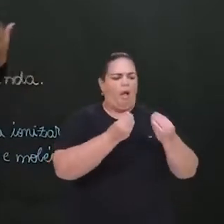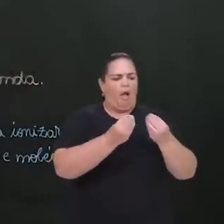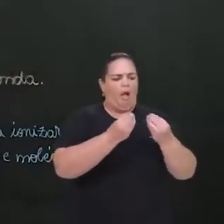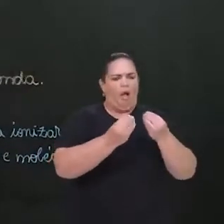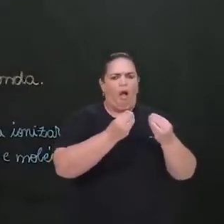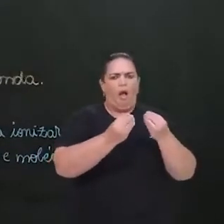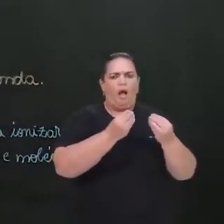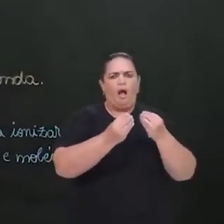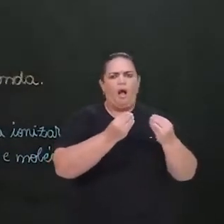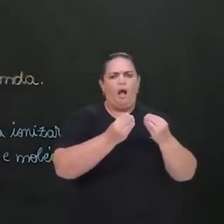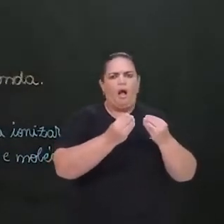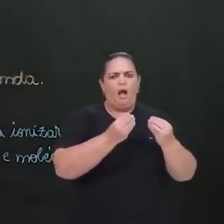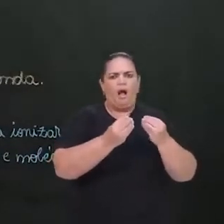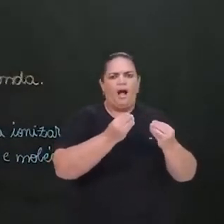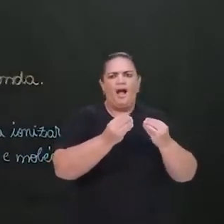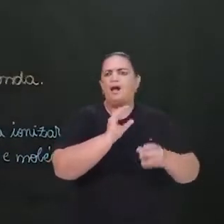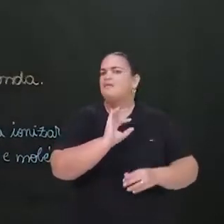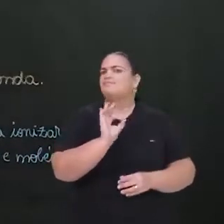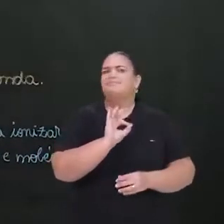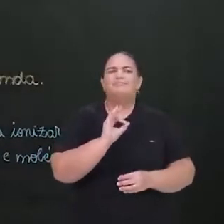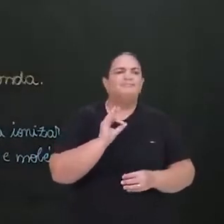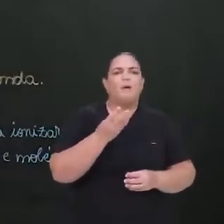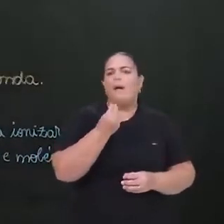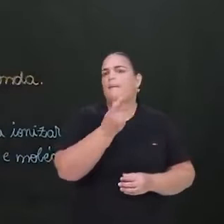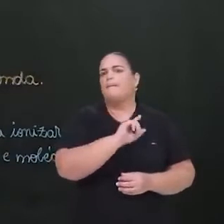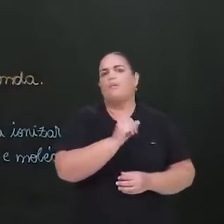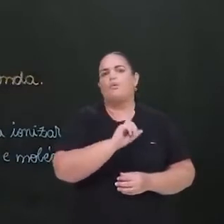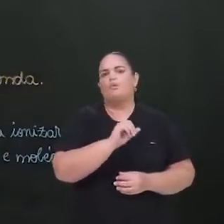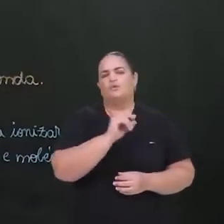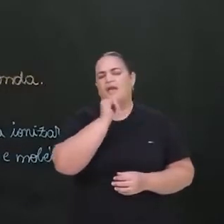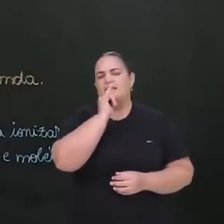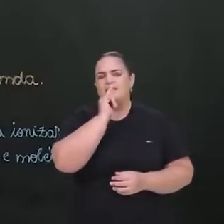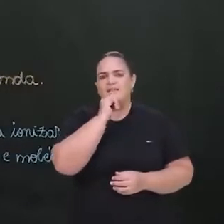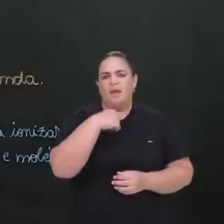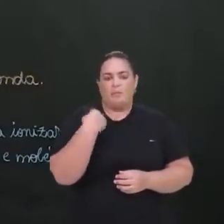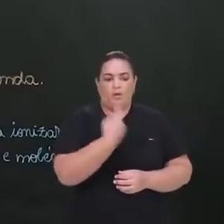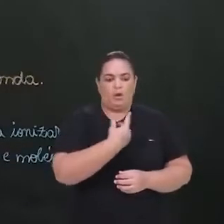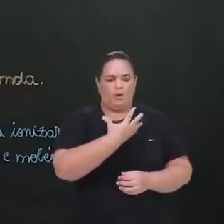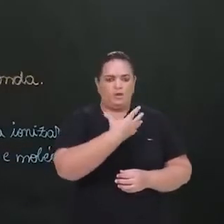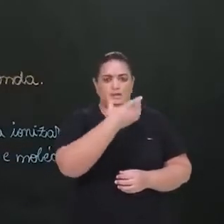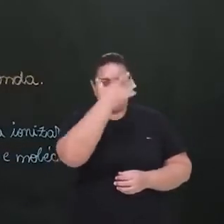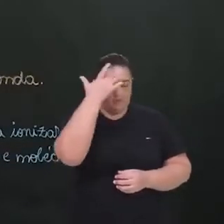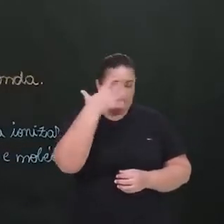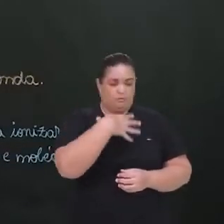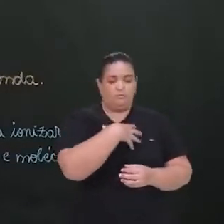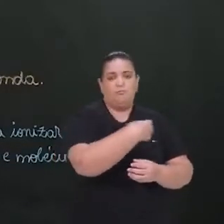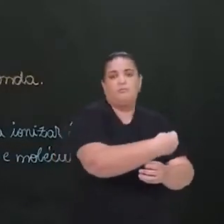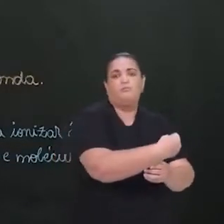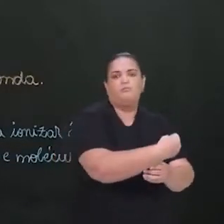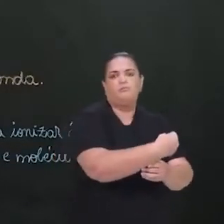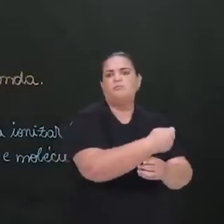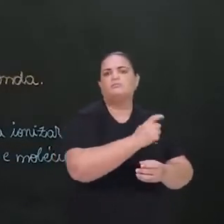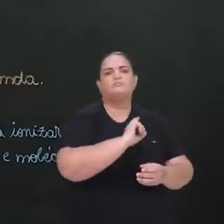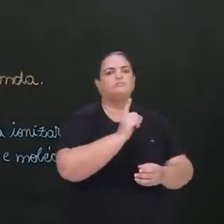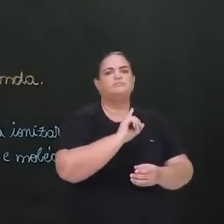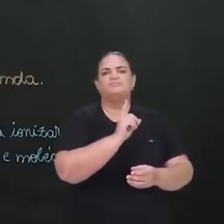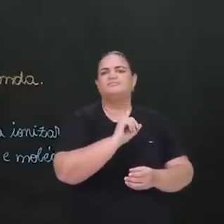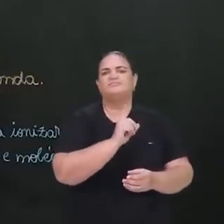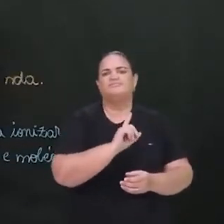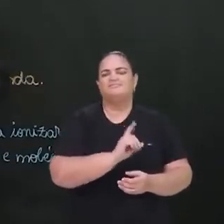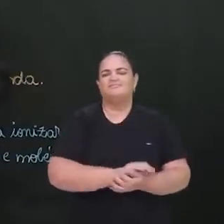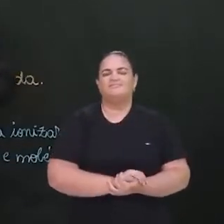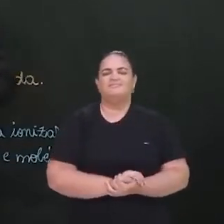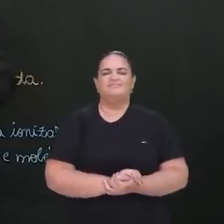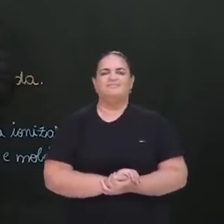de agitação não é tão grande. Então, ela não agita a ponto de arrancar elétrons, arrancar moléculas dos seres vivos,